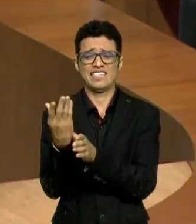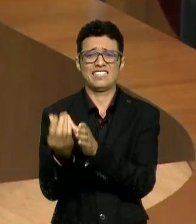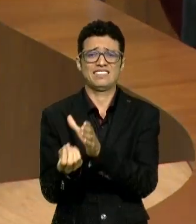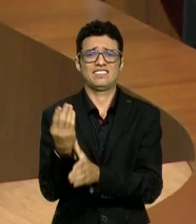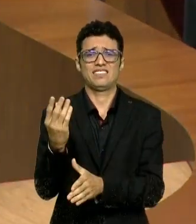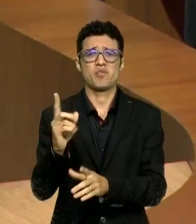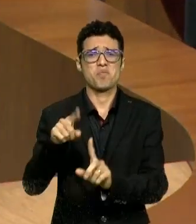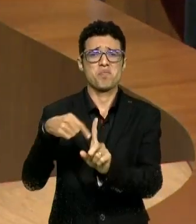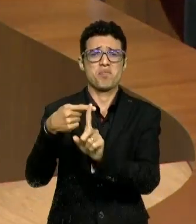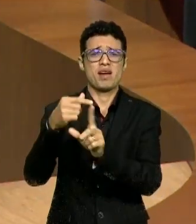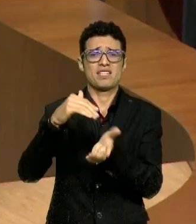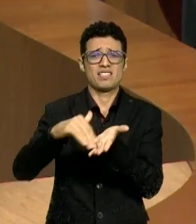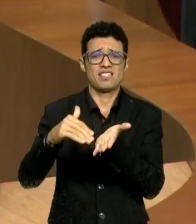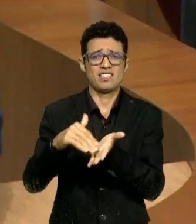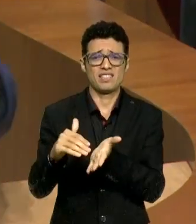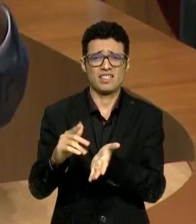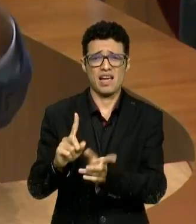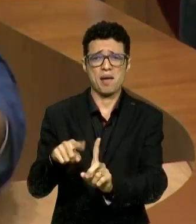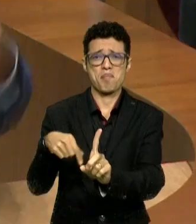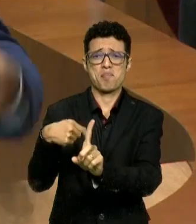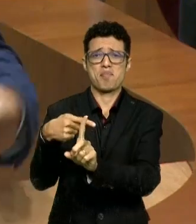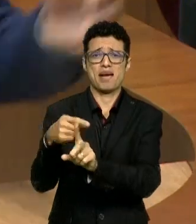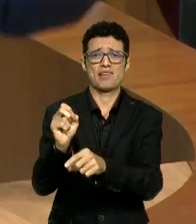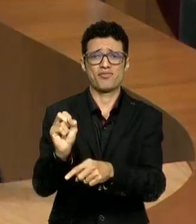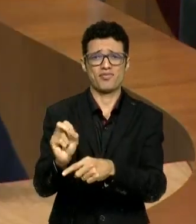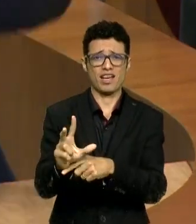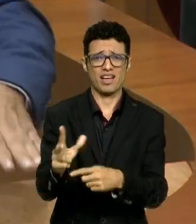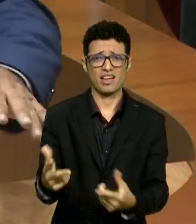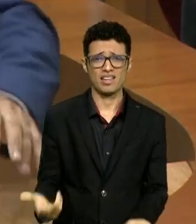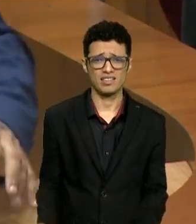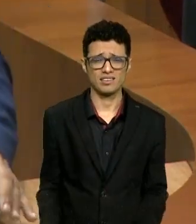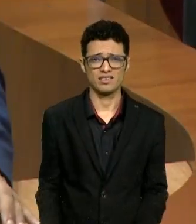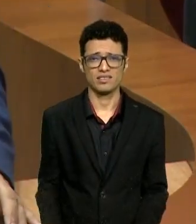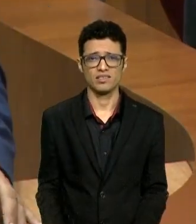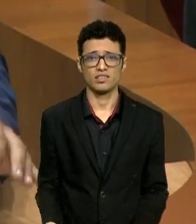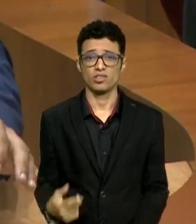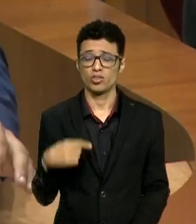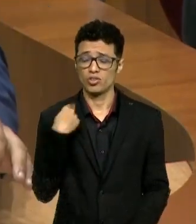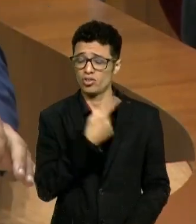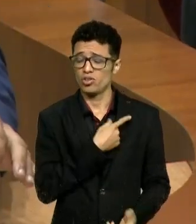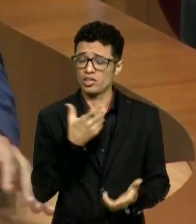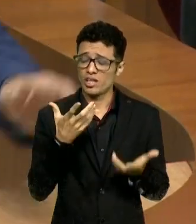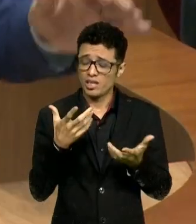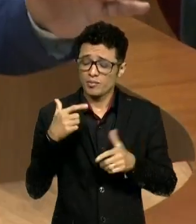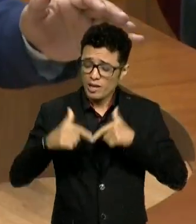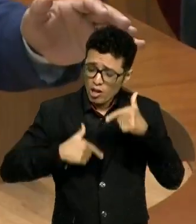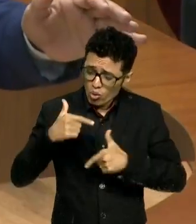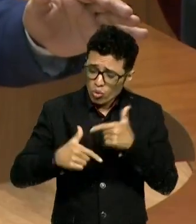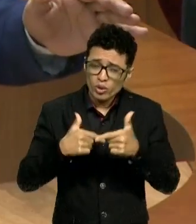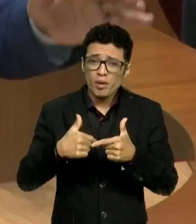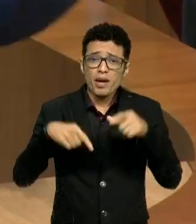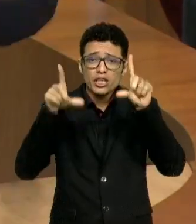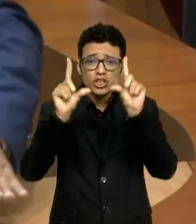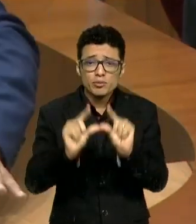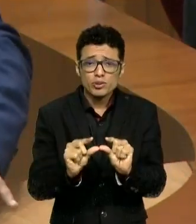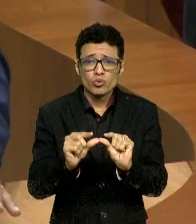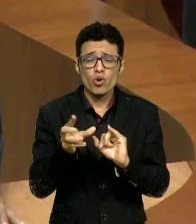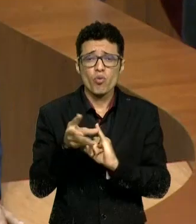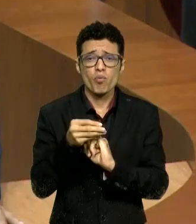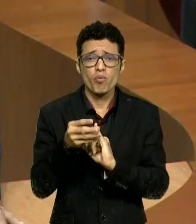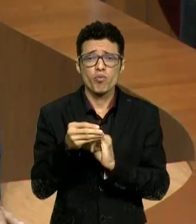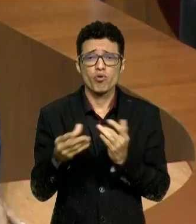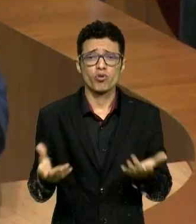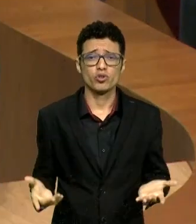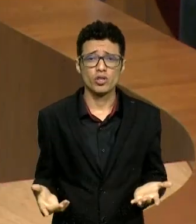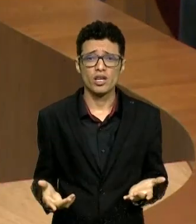cargos na gestão, e a nossa luta permanente é para baixar os impostos. Nossa luta permanente é para diminuir a máquina